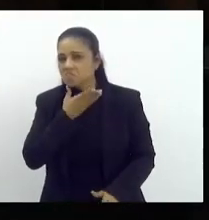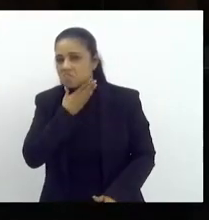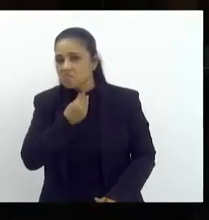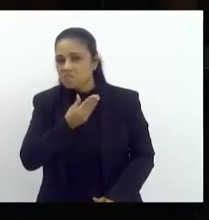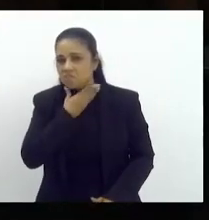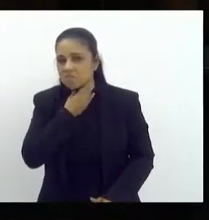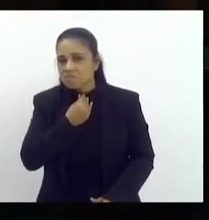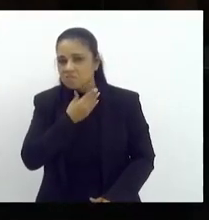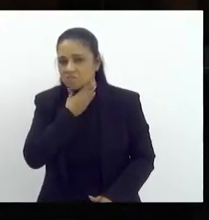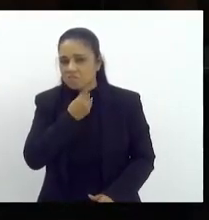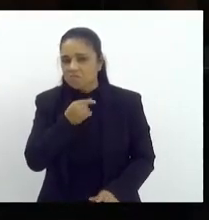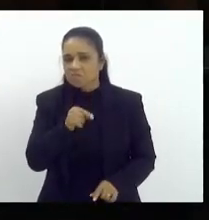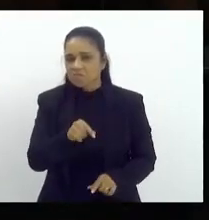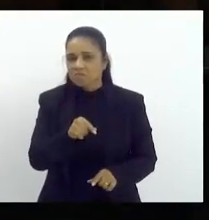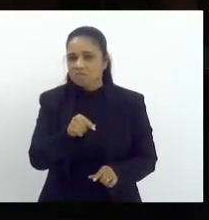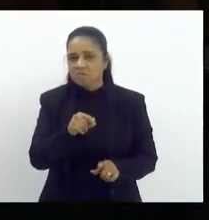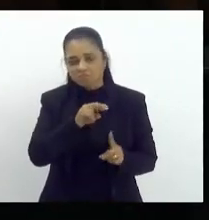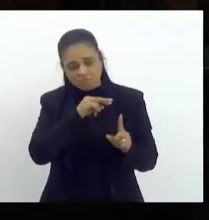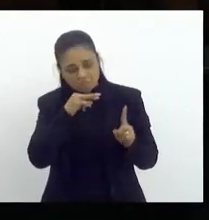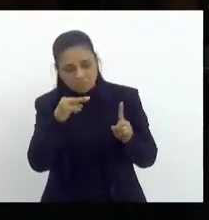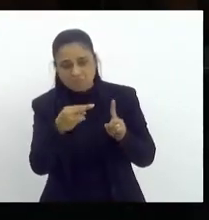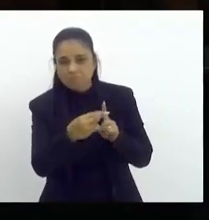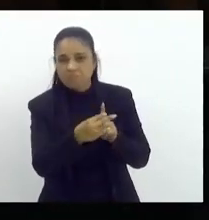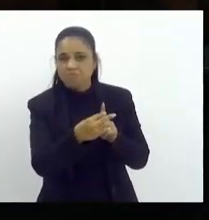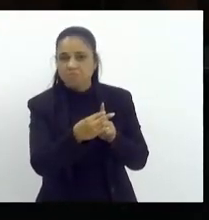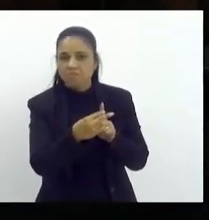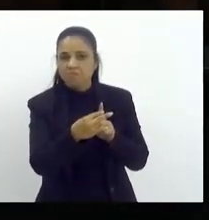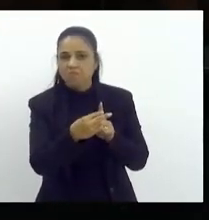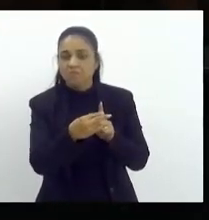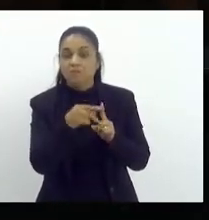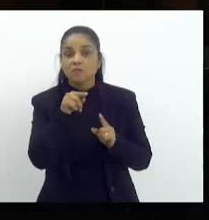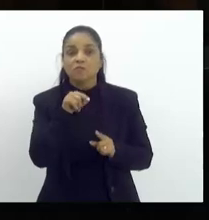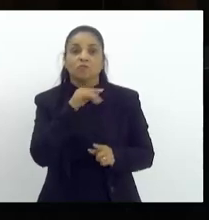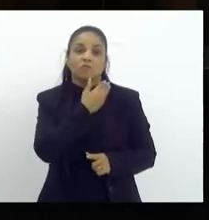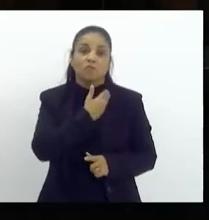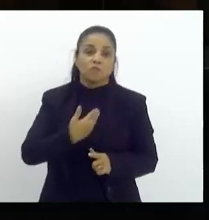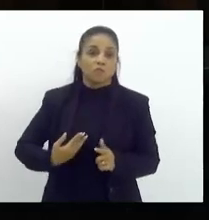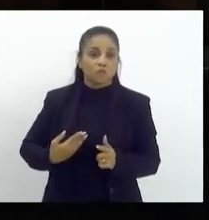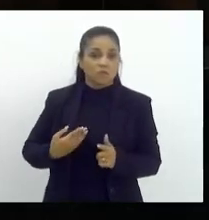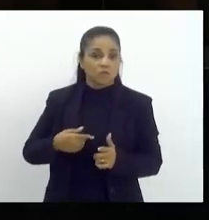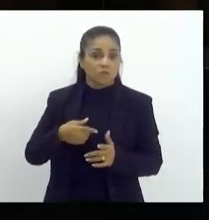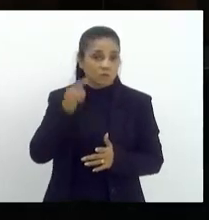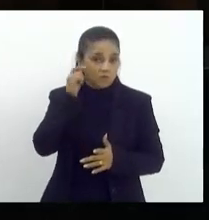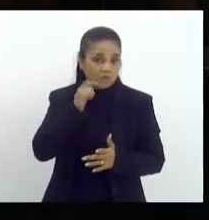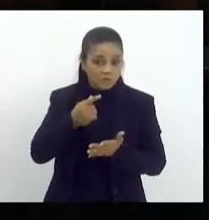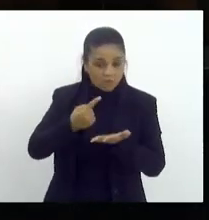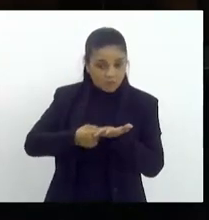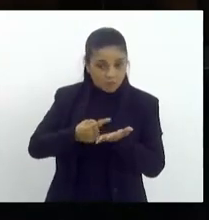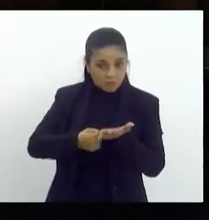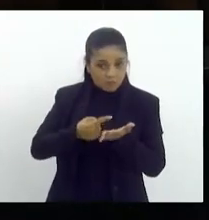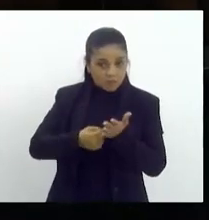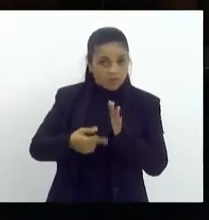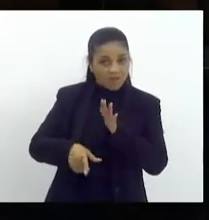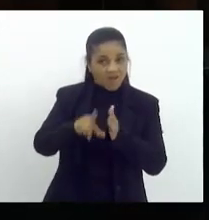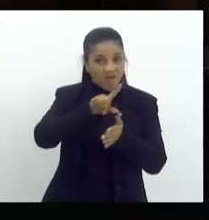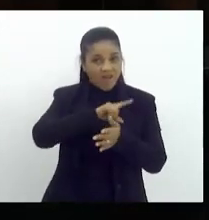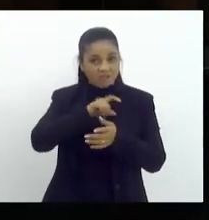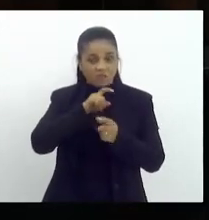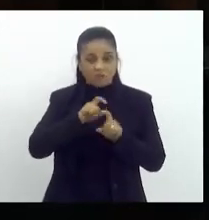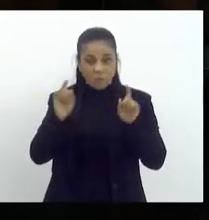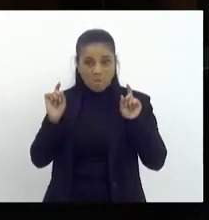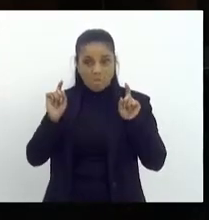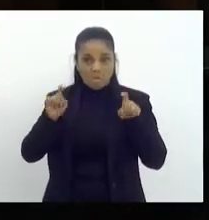não só perspectiva daquilo que o governador se comprometeu quando tomava posse nessa casa